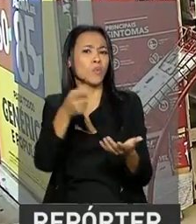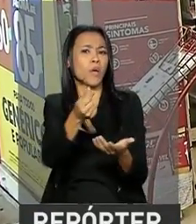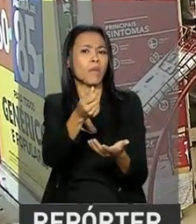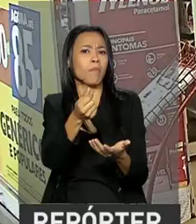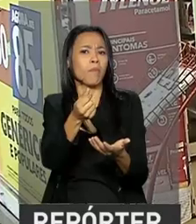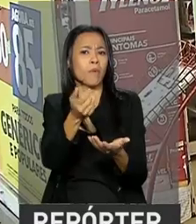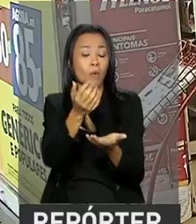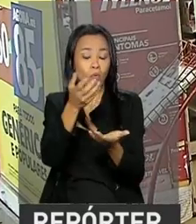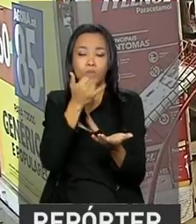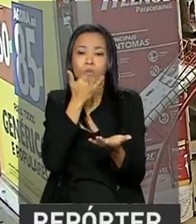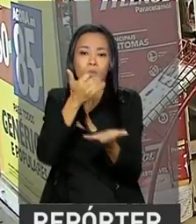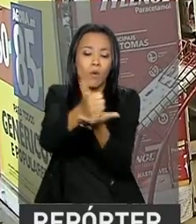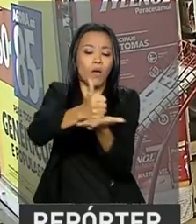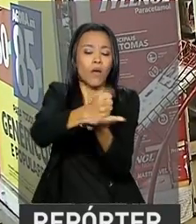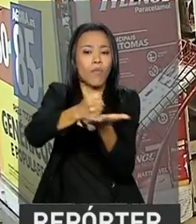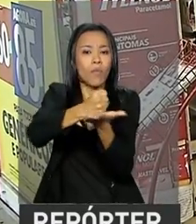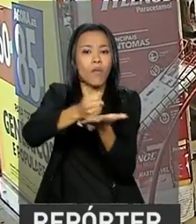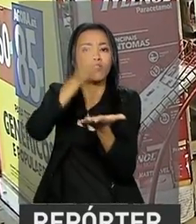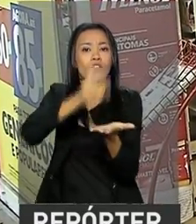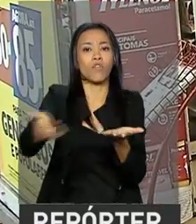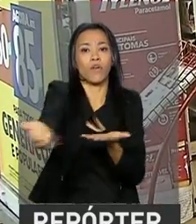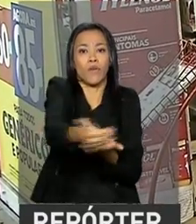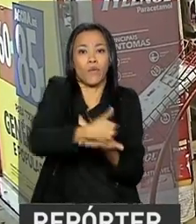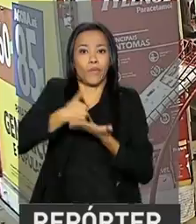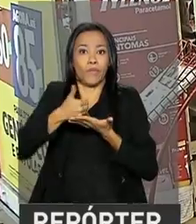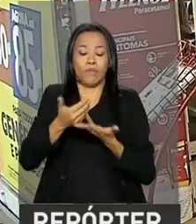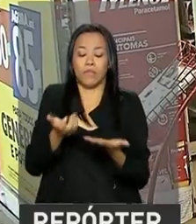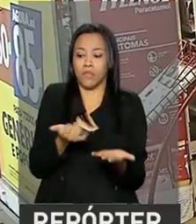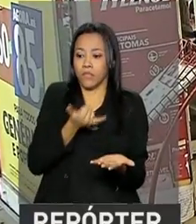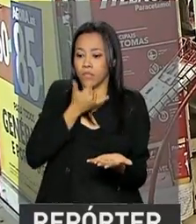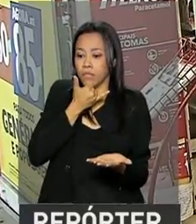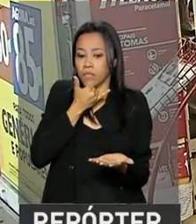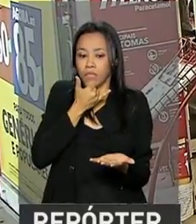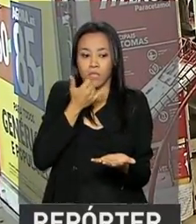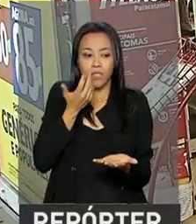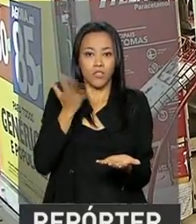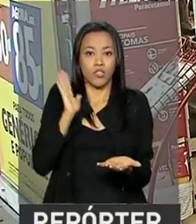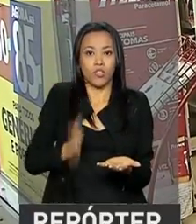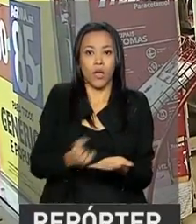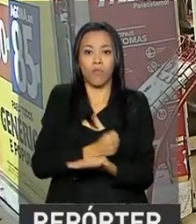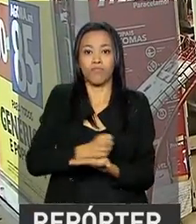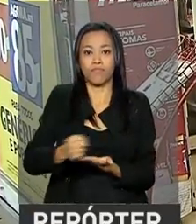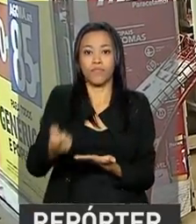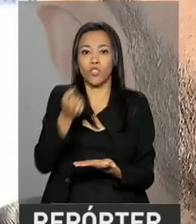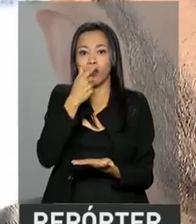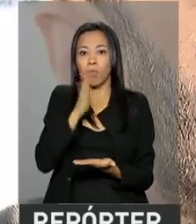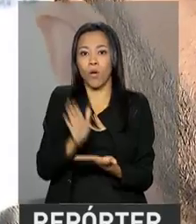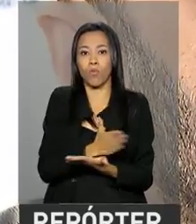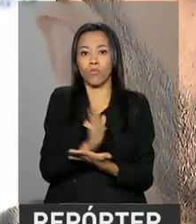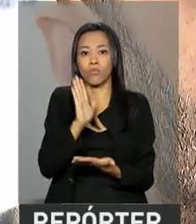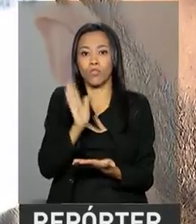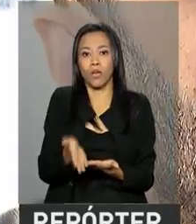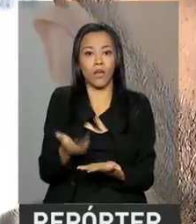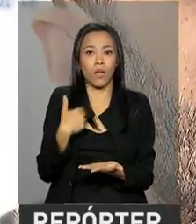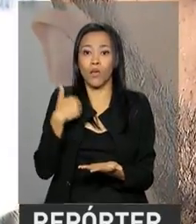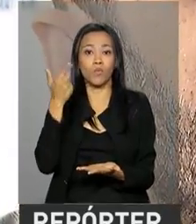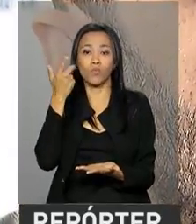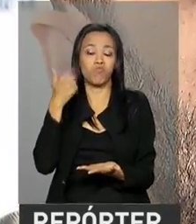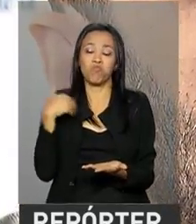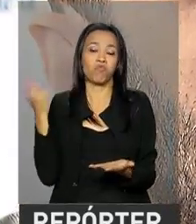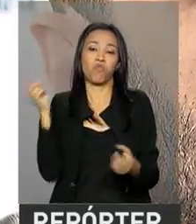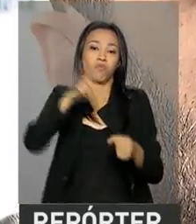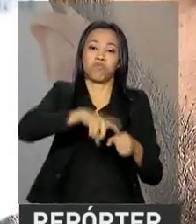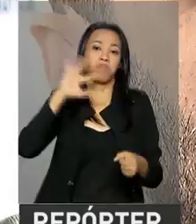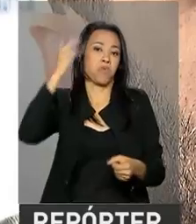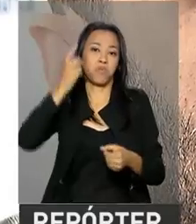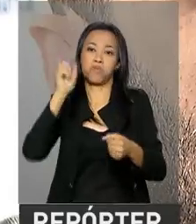pela visa como já tinha alguns dias que eu tinha contrário já tinha tomado alguns eu não fui atrás para devolver ou trocar a anvisa também alerta os